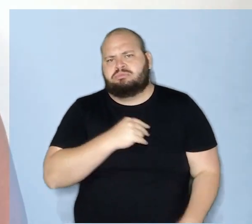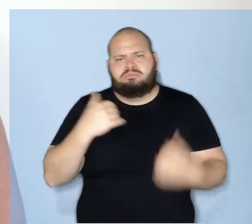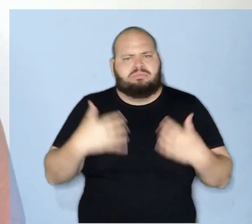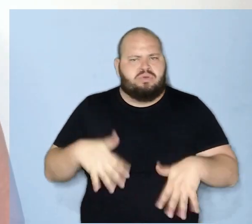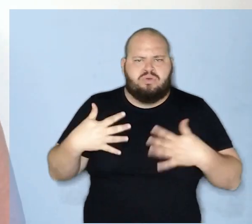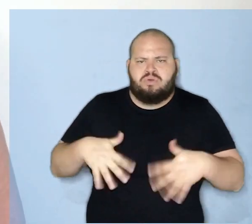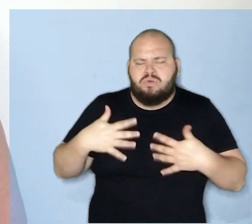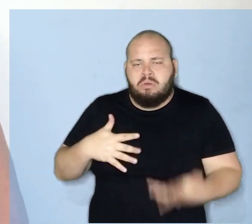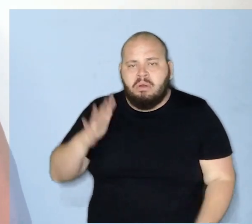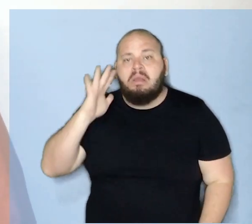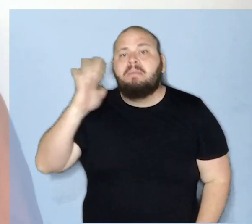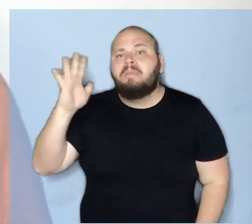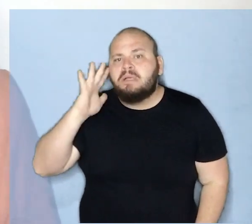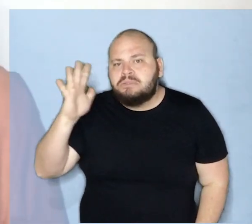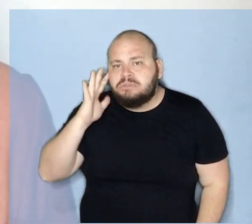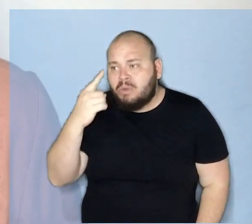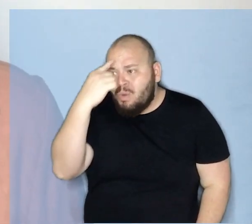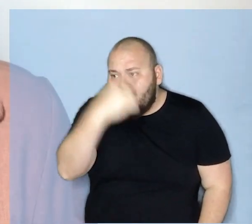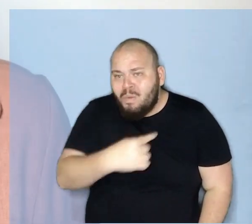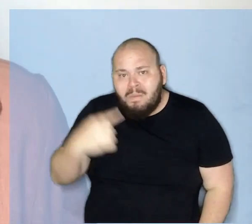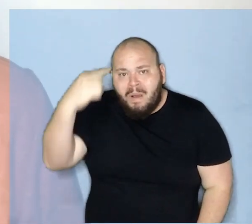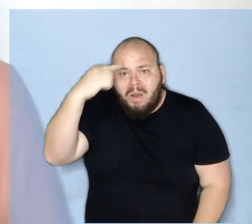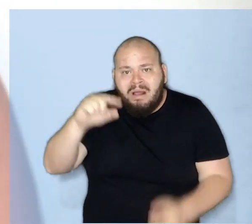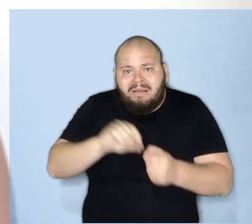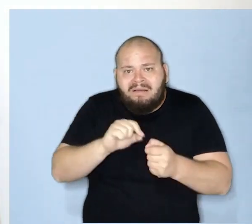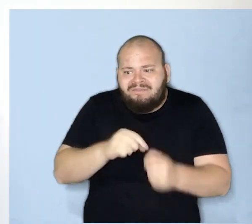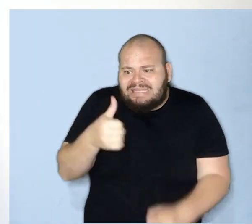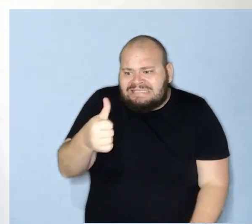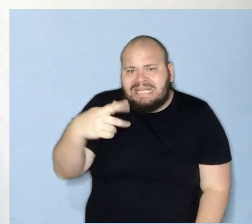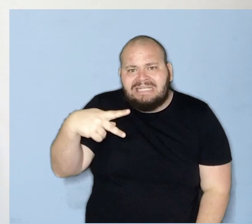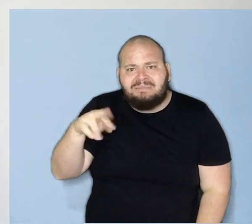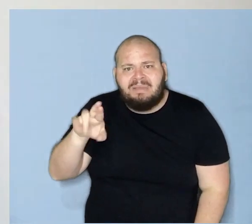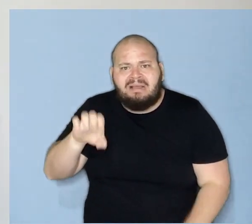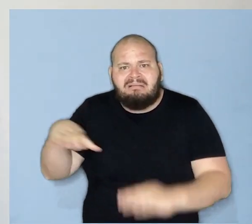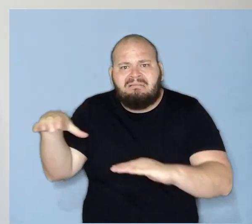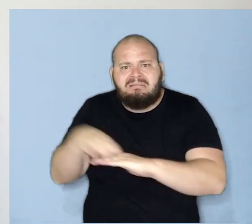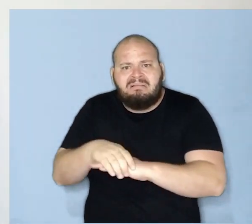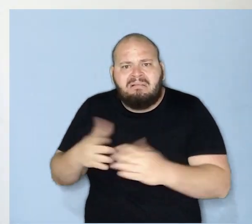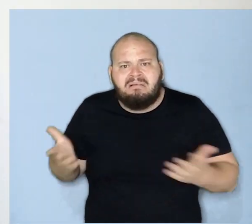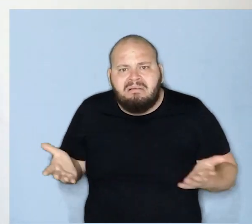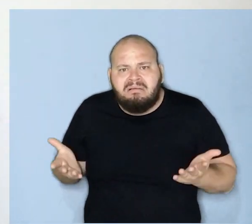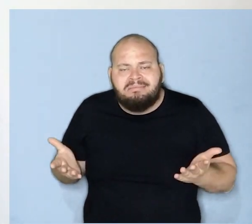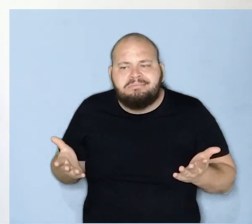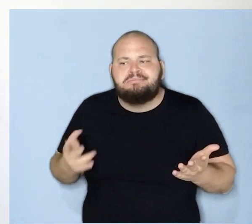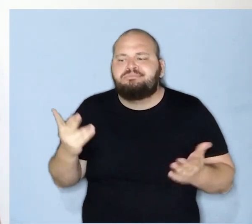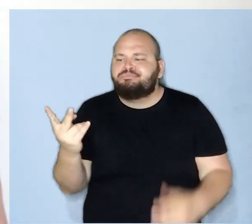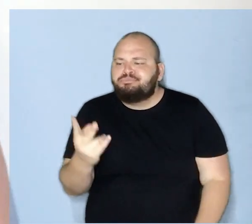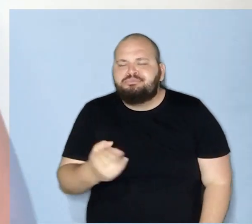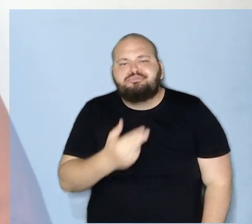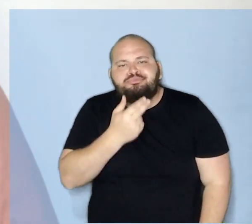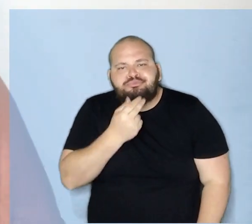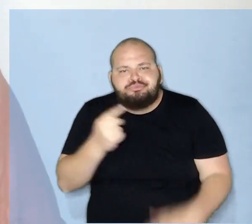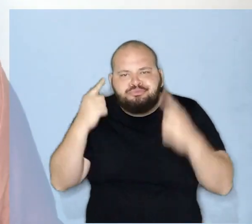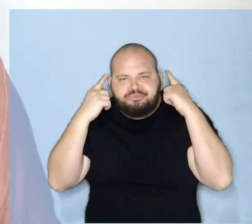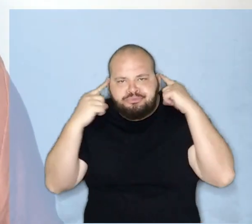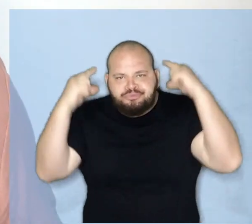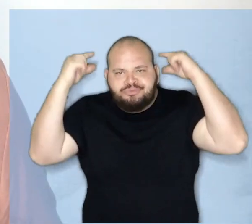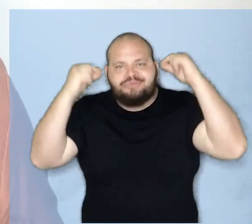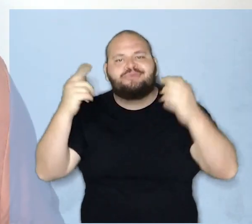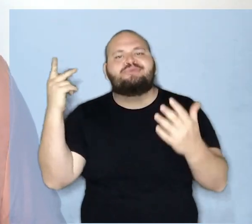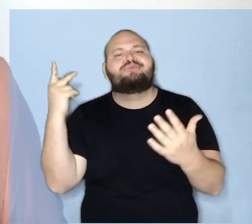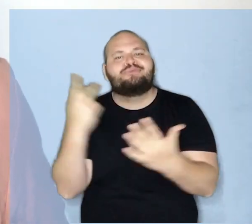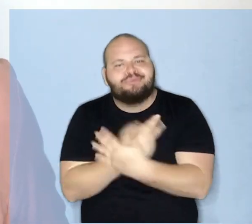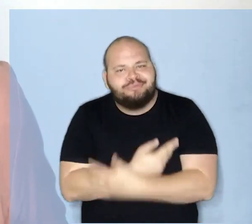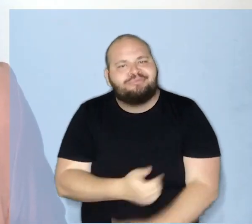Já imaginou em 1 hora fazer 6 pares de sapatos? Pois eles conseguiram. Os